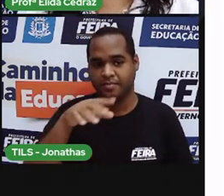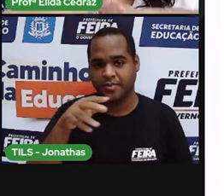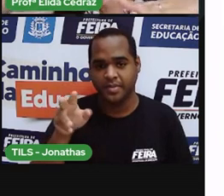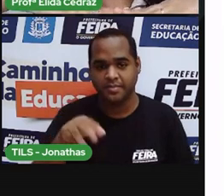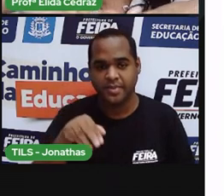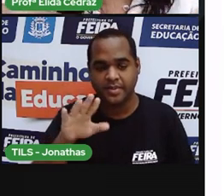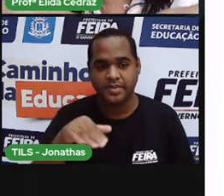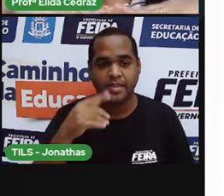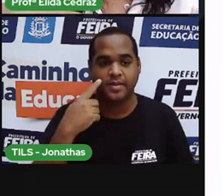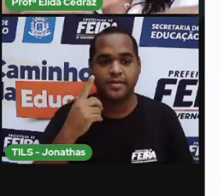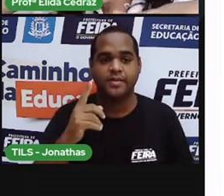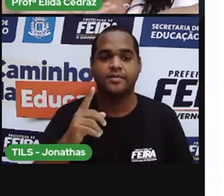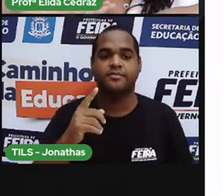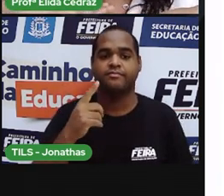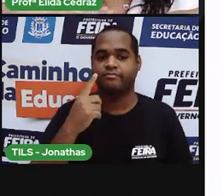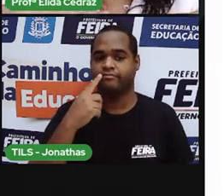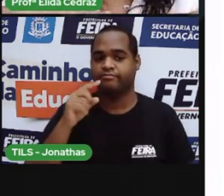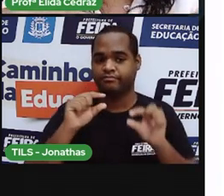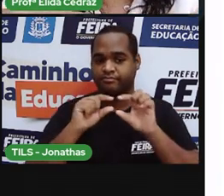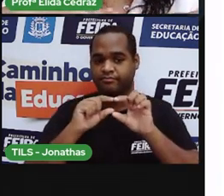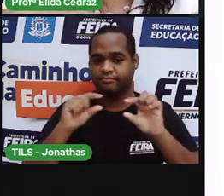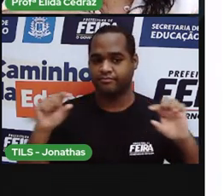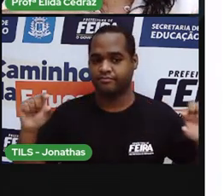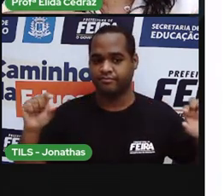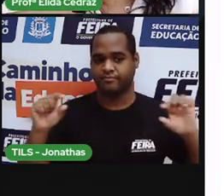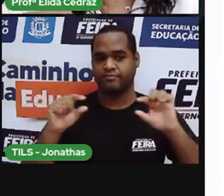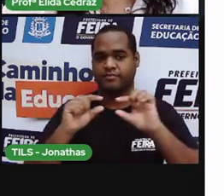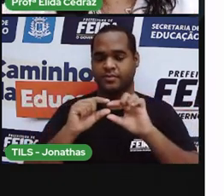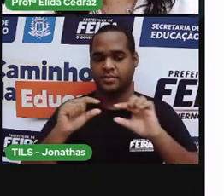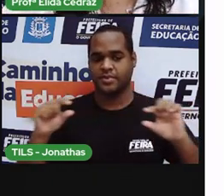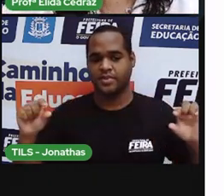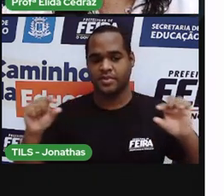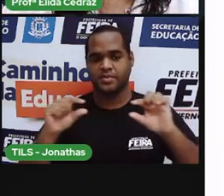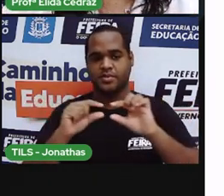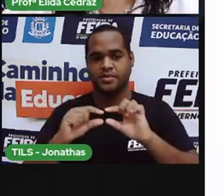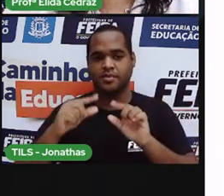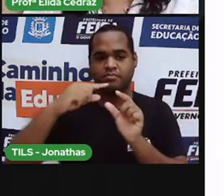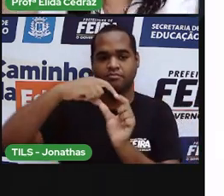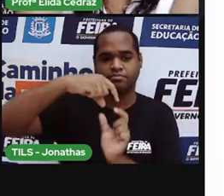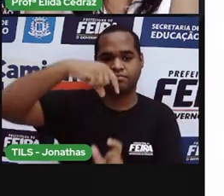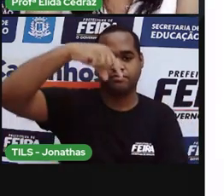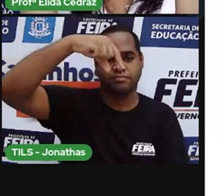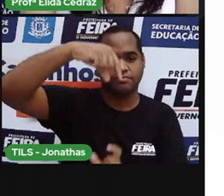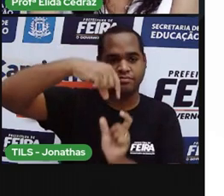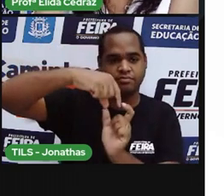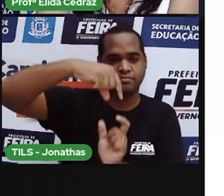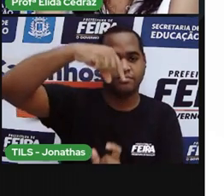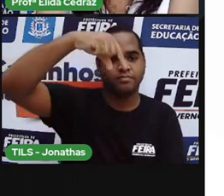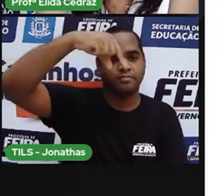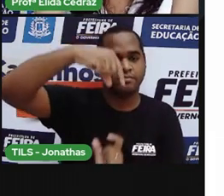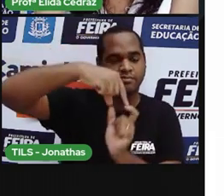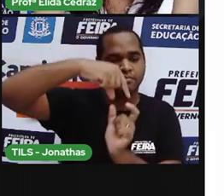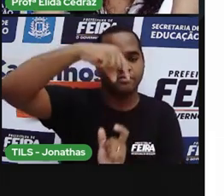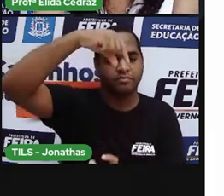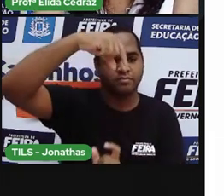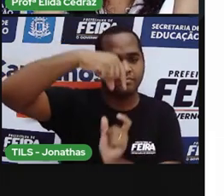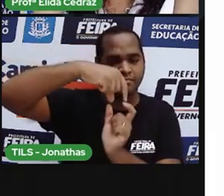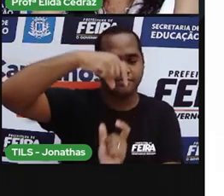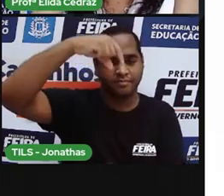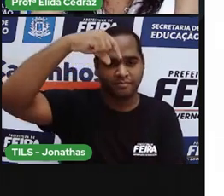Horizontal é assim, deitadinho, tá bom? Nesse sentido. E vertical é nesse sentido em